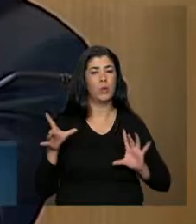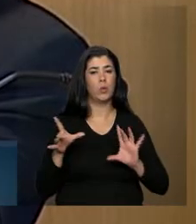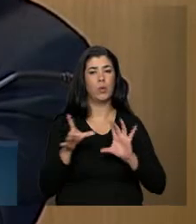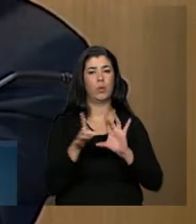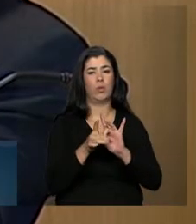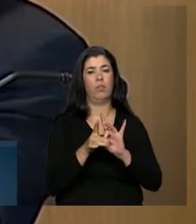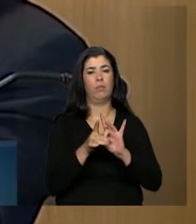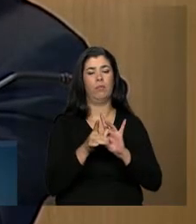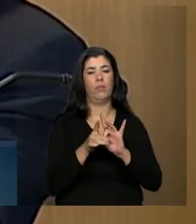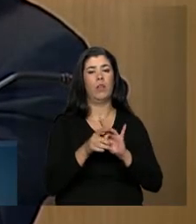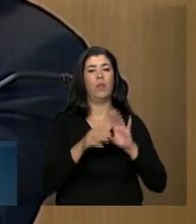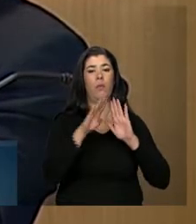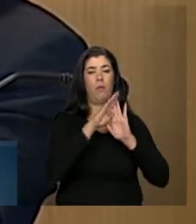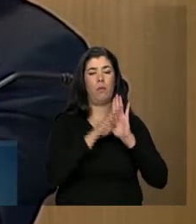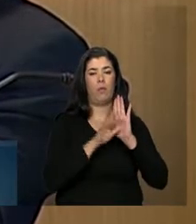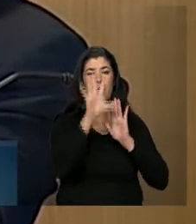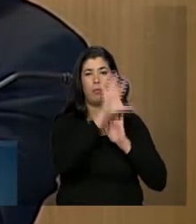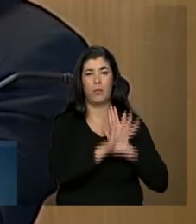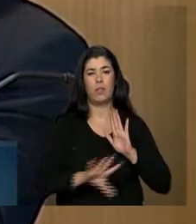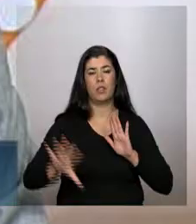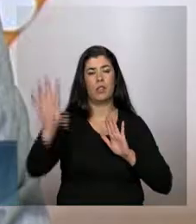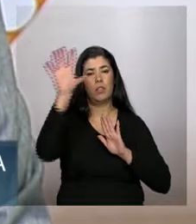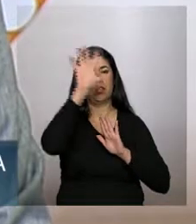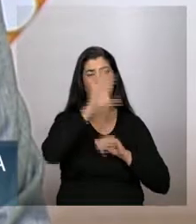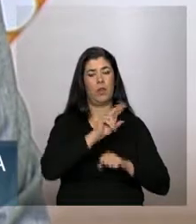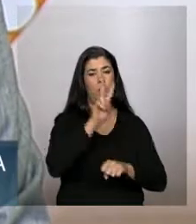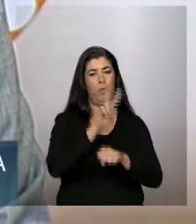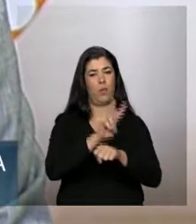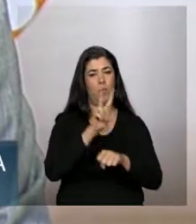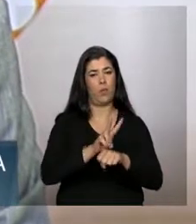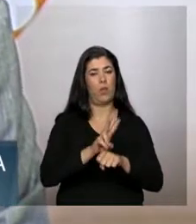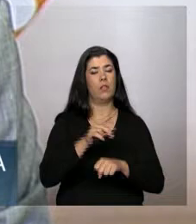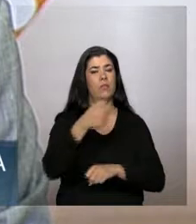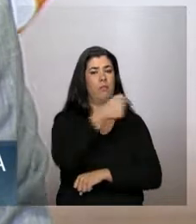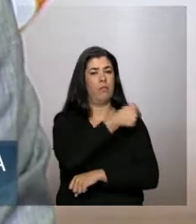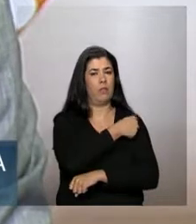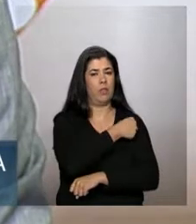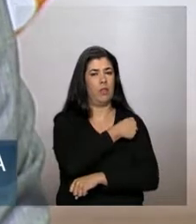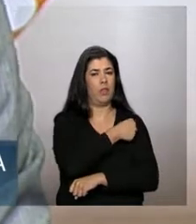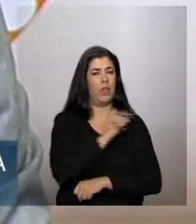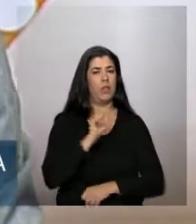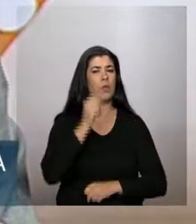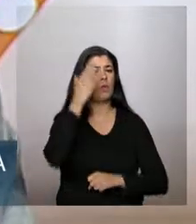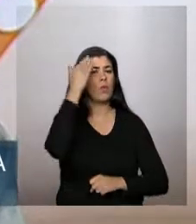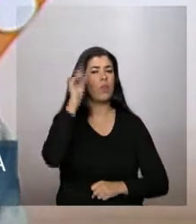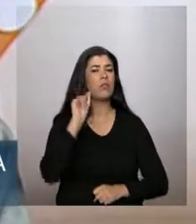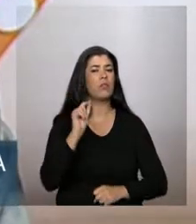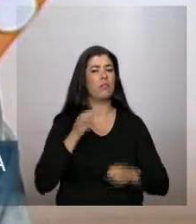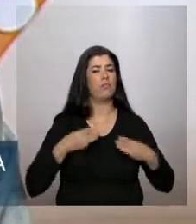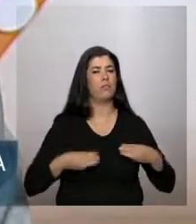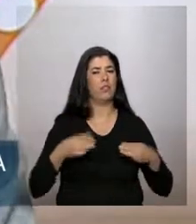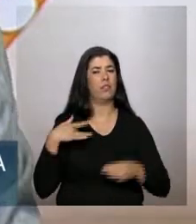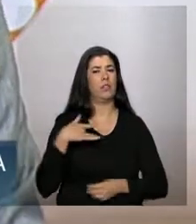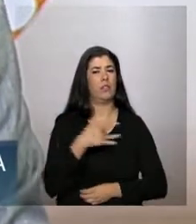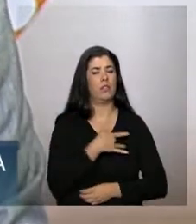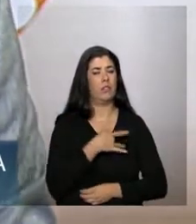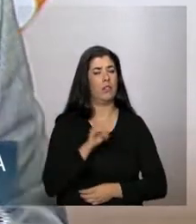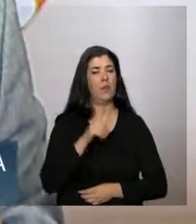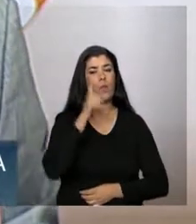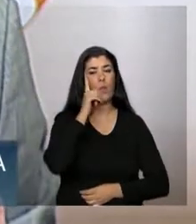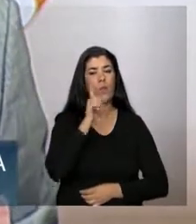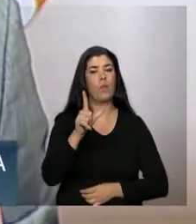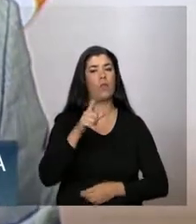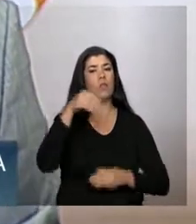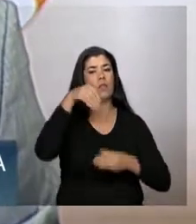O Programa Nacional de Vacinação, de Imunização, ele não é um sucesso apenas do Ministério da Saúde, ele é uma conquista